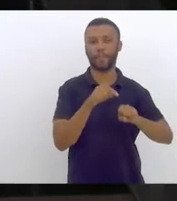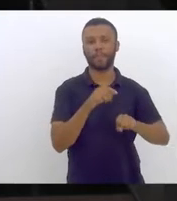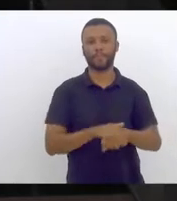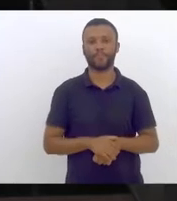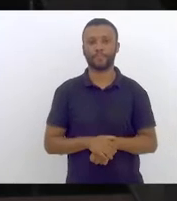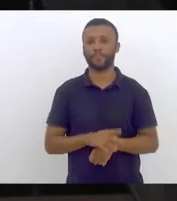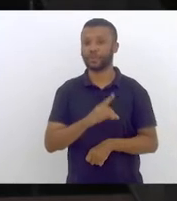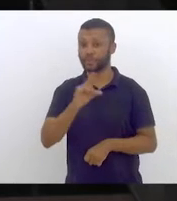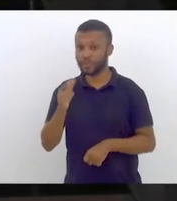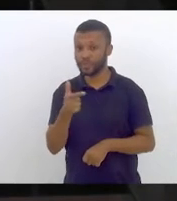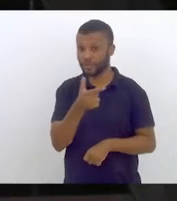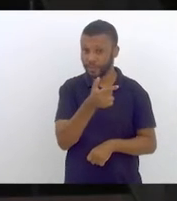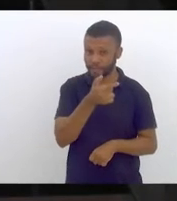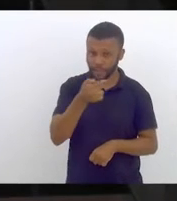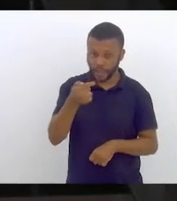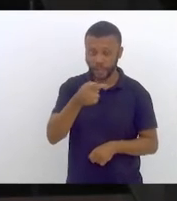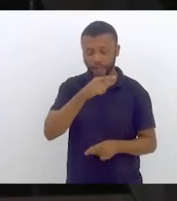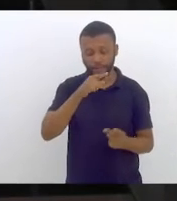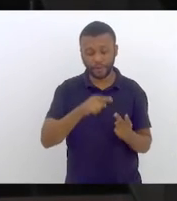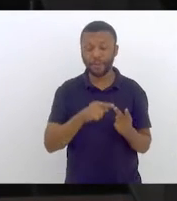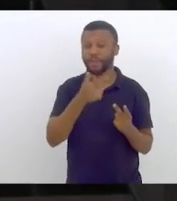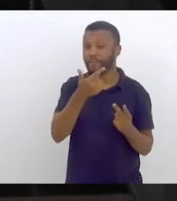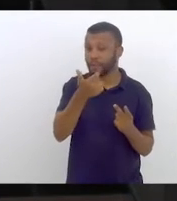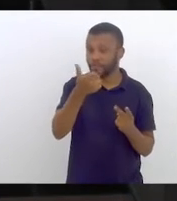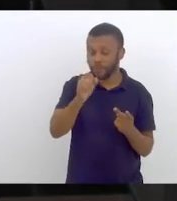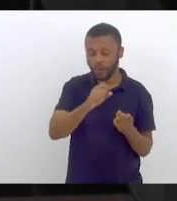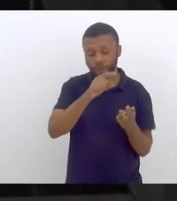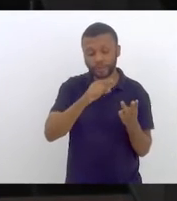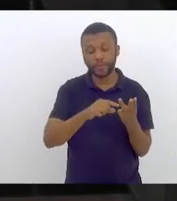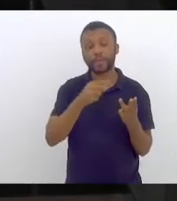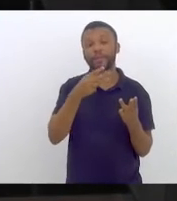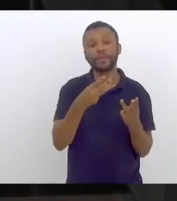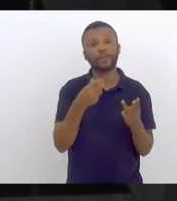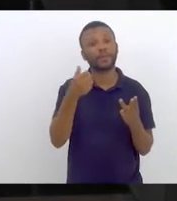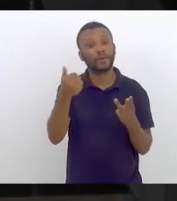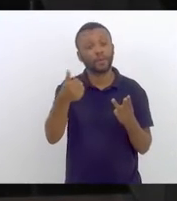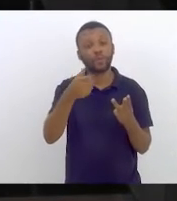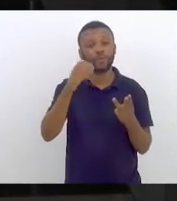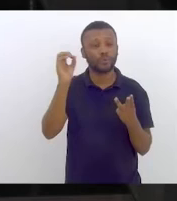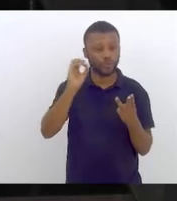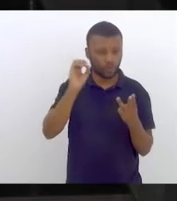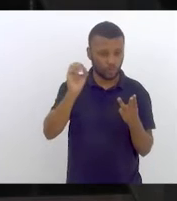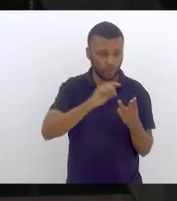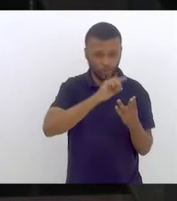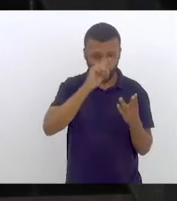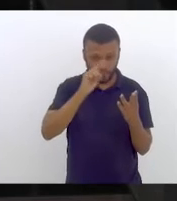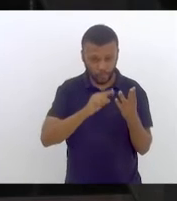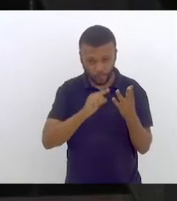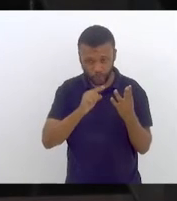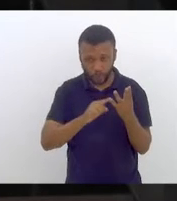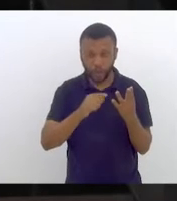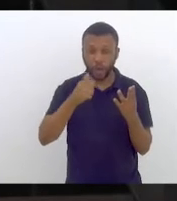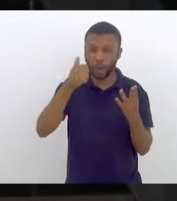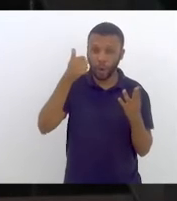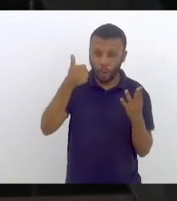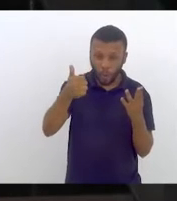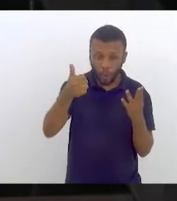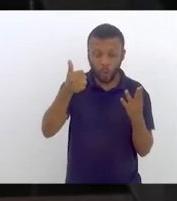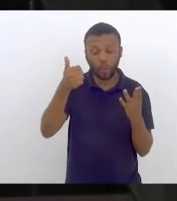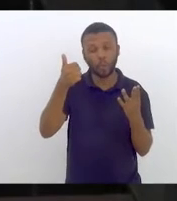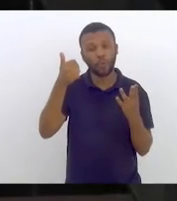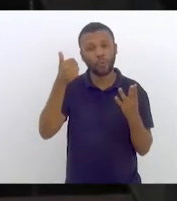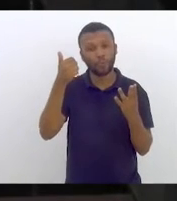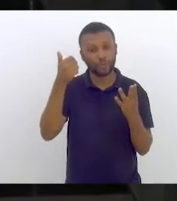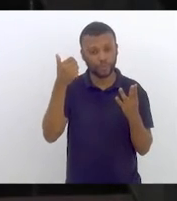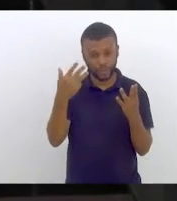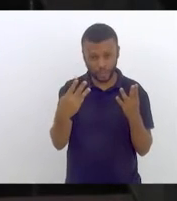28 e 31 de outubro e 1 de março, 3 e 4 de novembro do